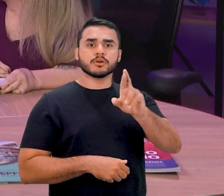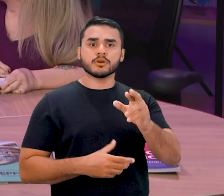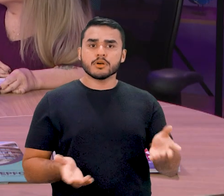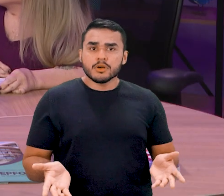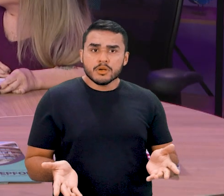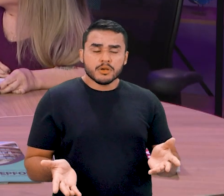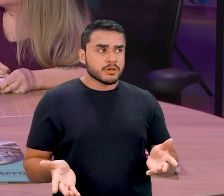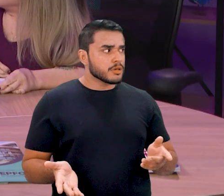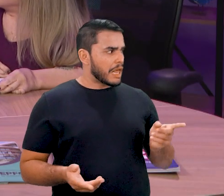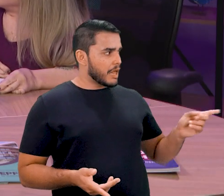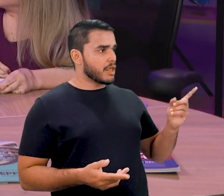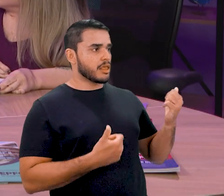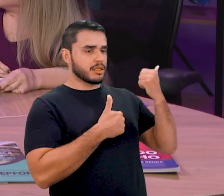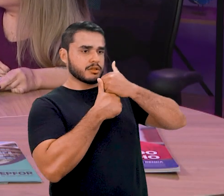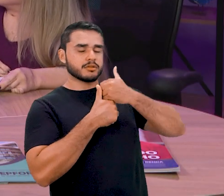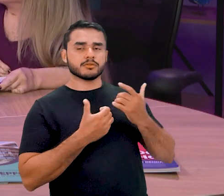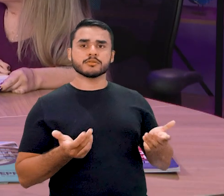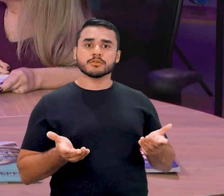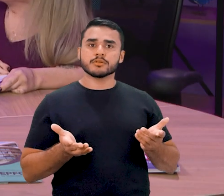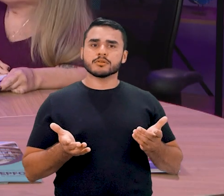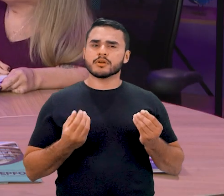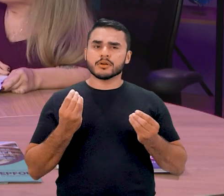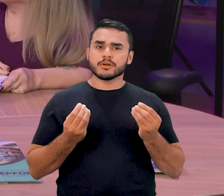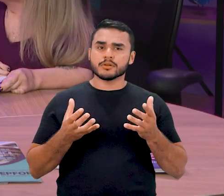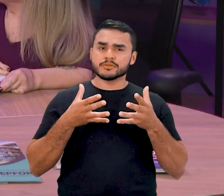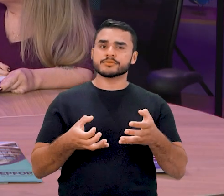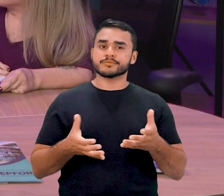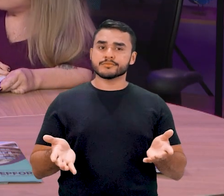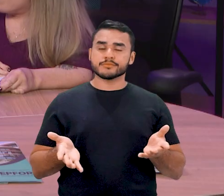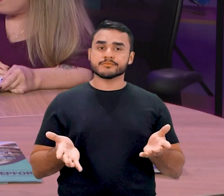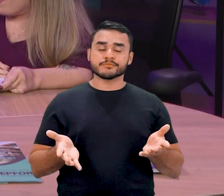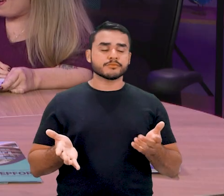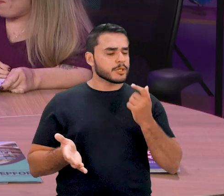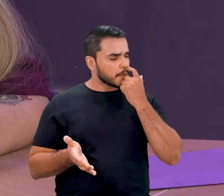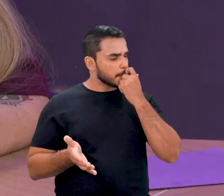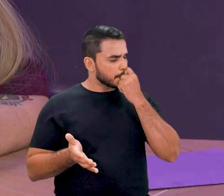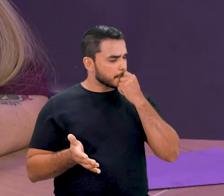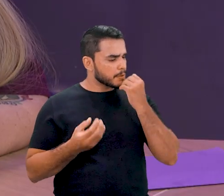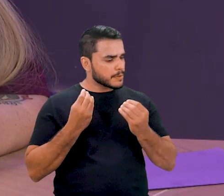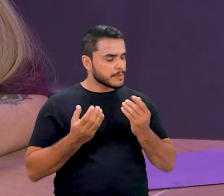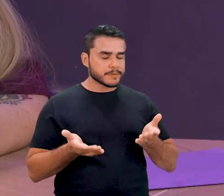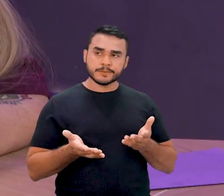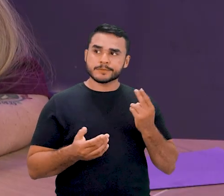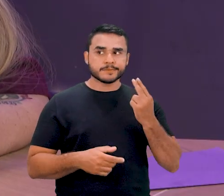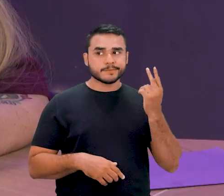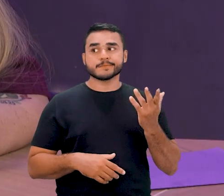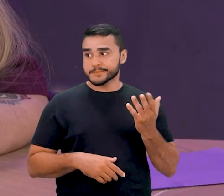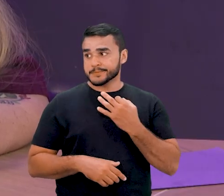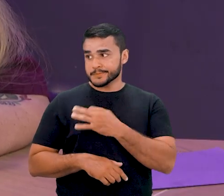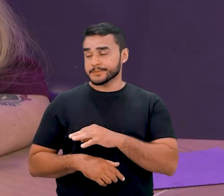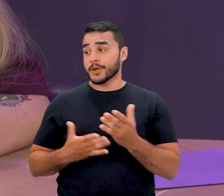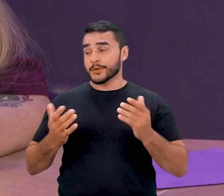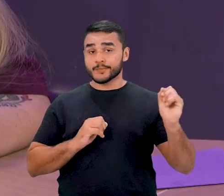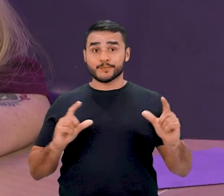Adorei. Então, assim, e a gente ainda é taxado de chato, viu? Mas não dá, gente, não dá. Tem hora que não dá. Amiga, a gente tem aqui um quadro